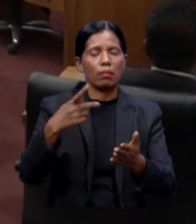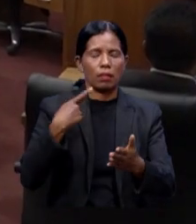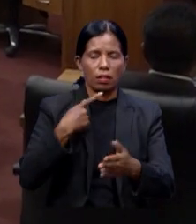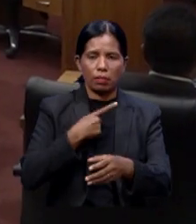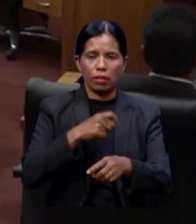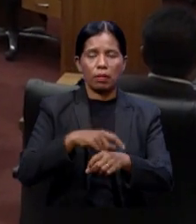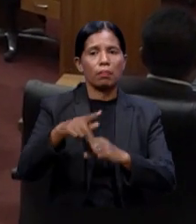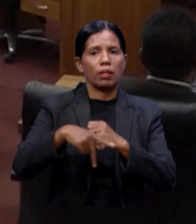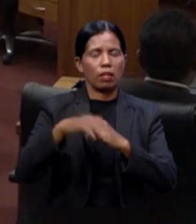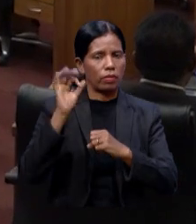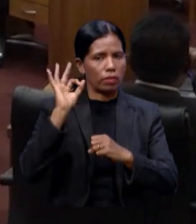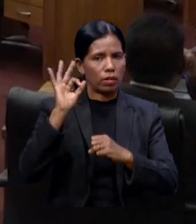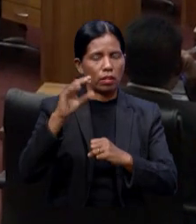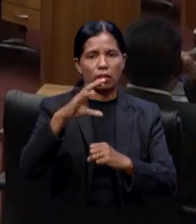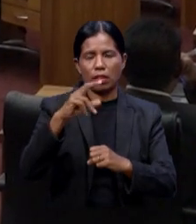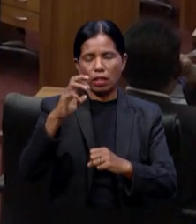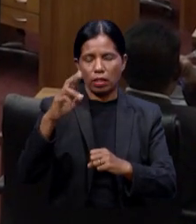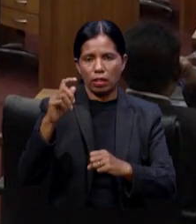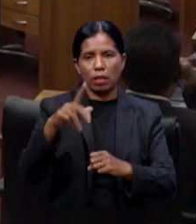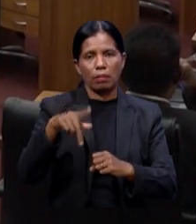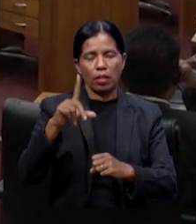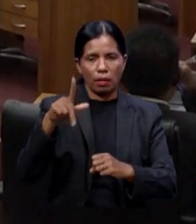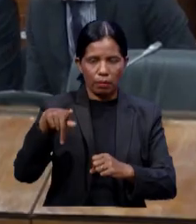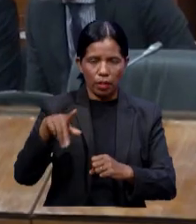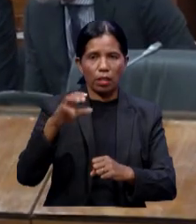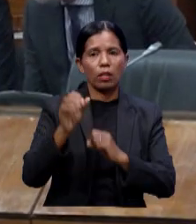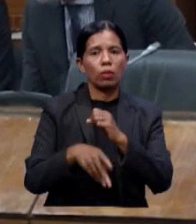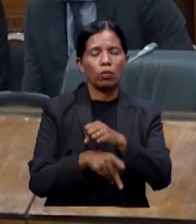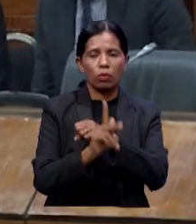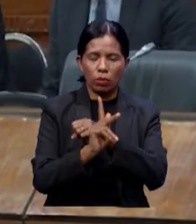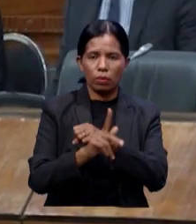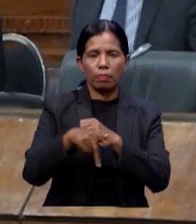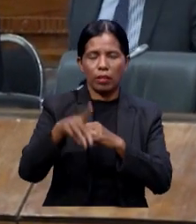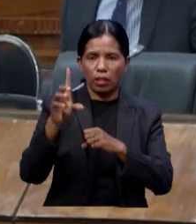Hanesan Fretilin, CNRT, PLP, Kuntu, PD,